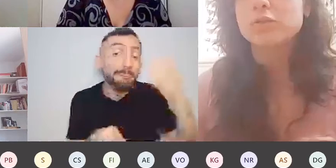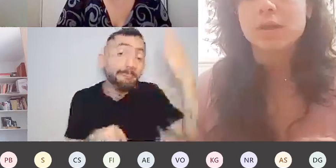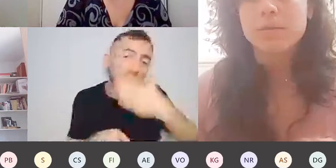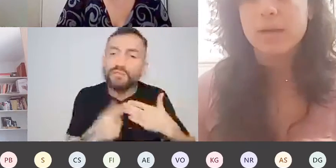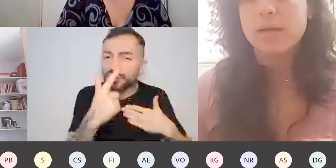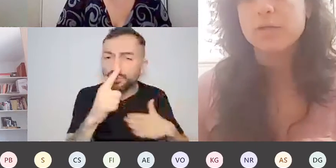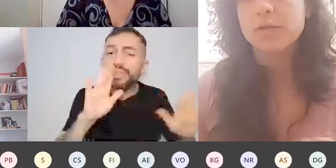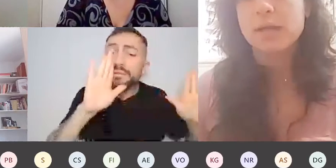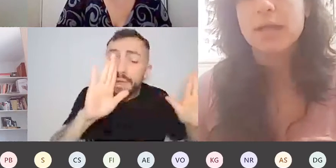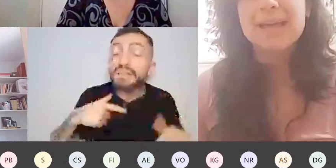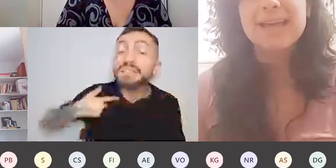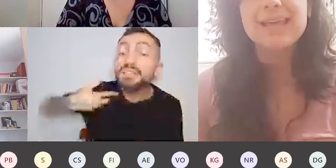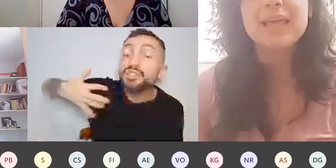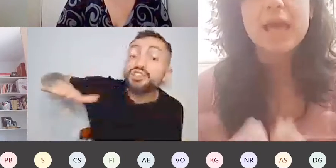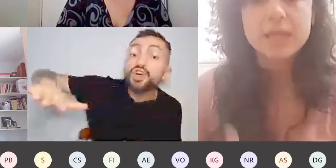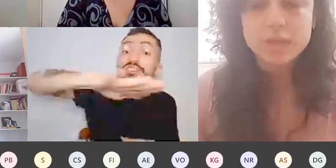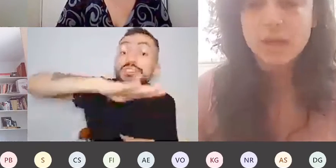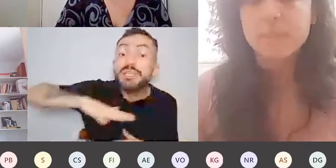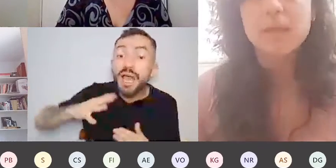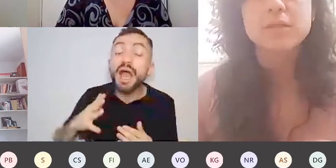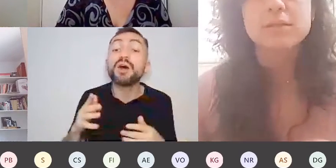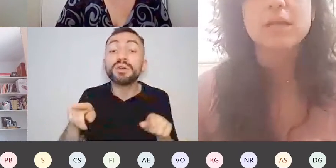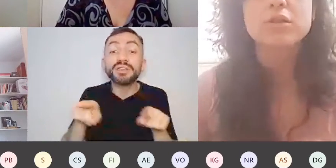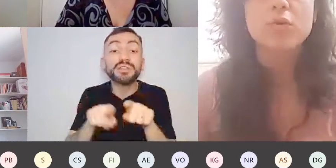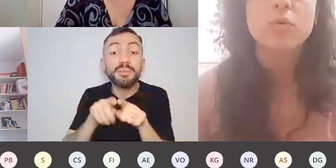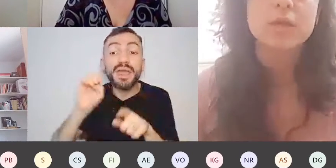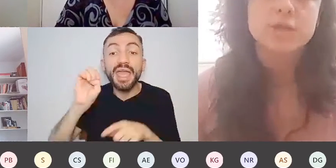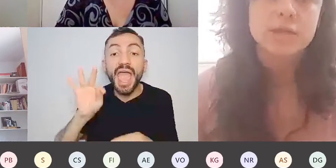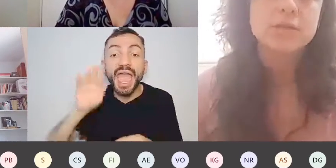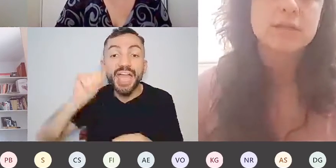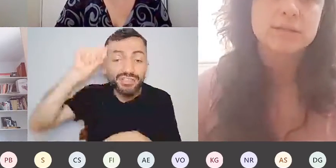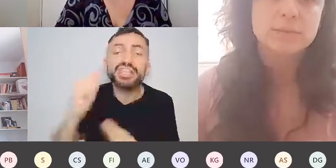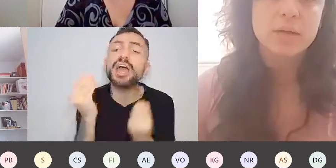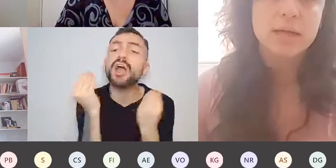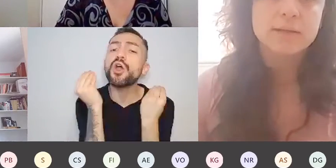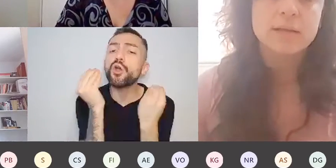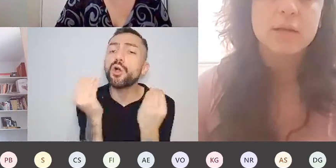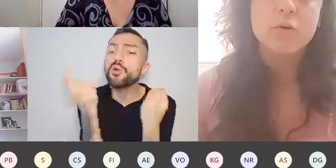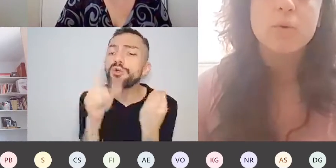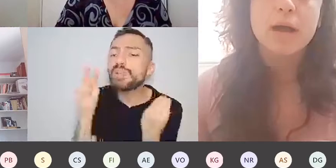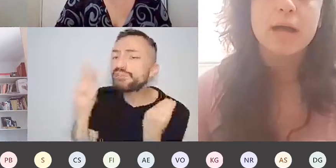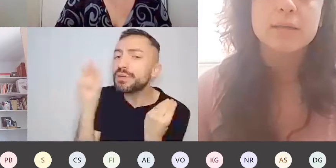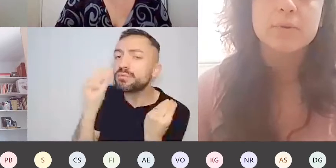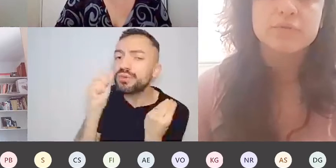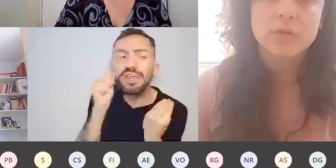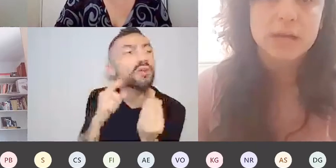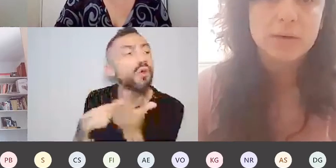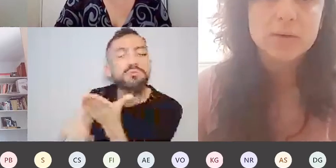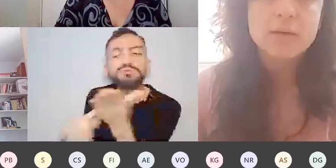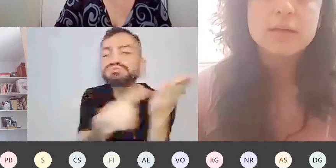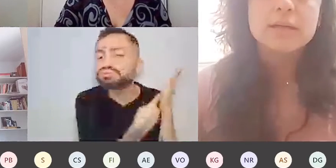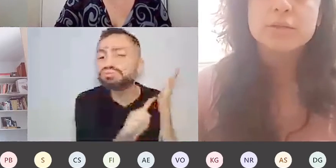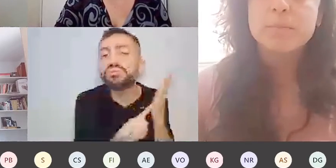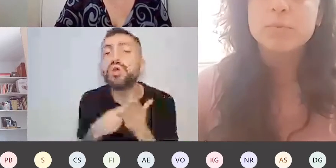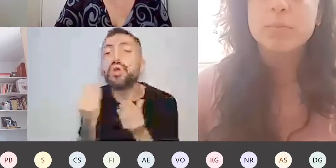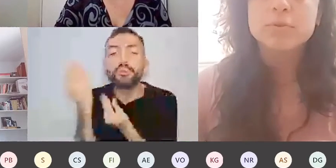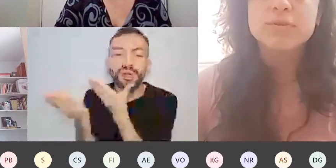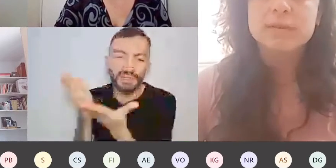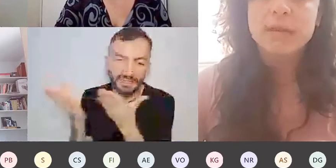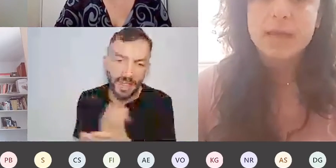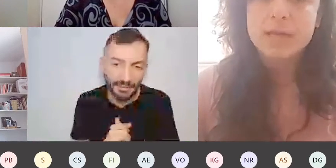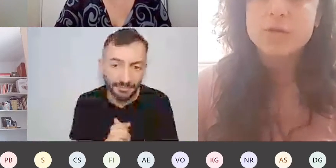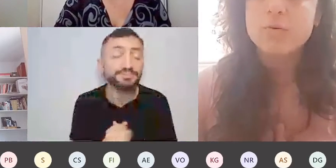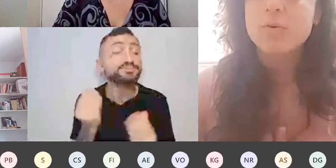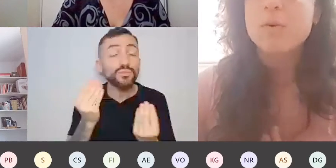gente socialmente, né, e eticamente se articula diante dessas mulheres, né? Como cada profissional, do